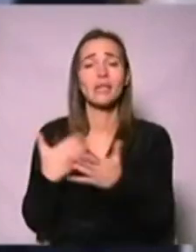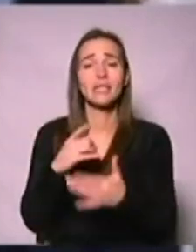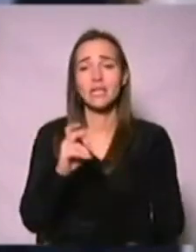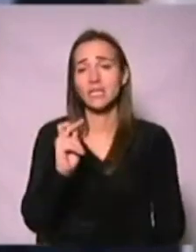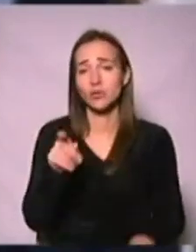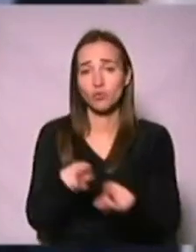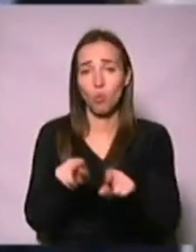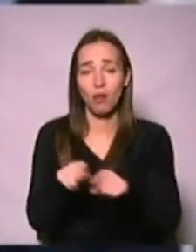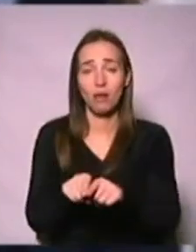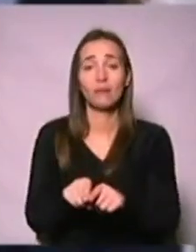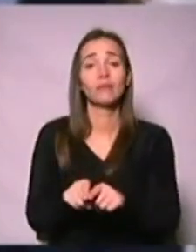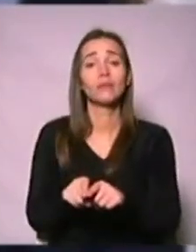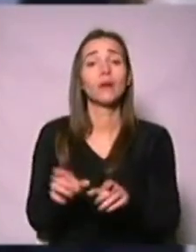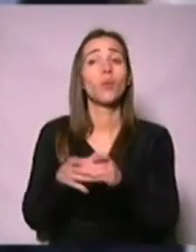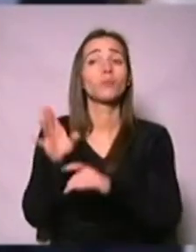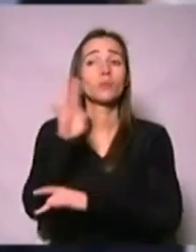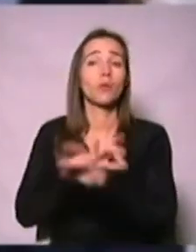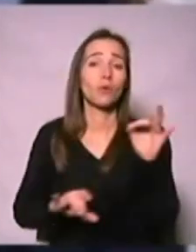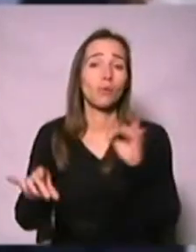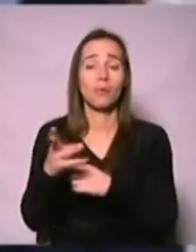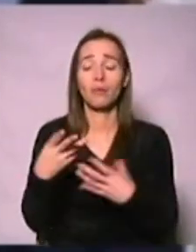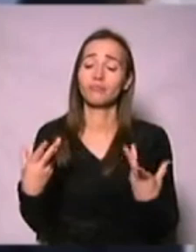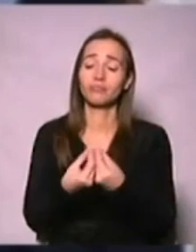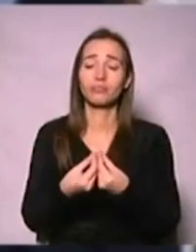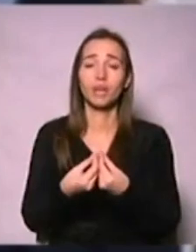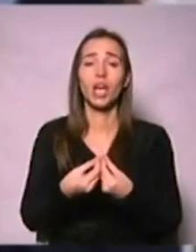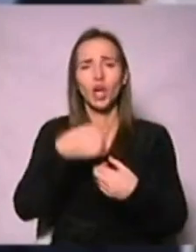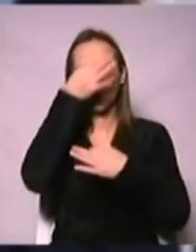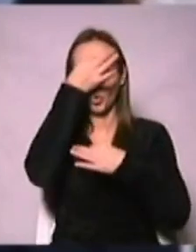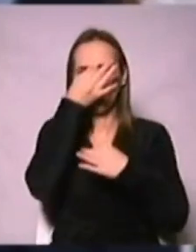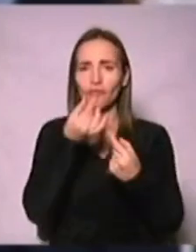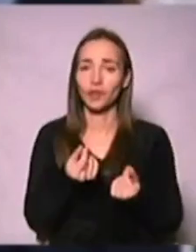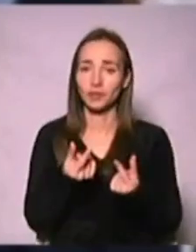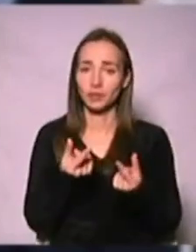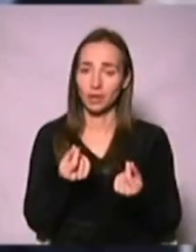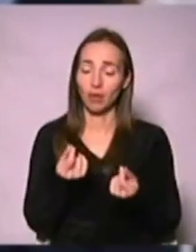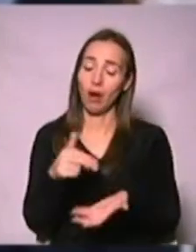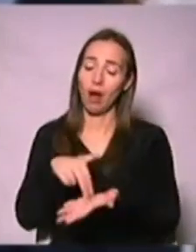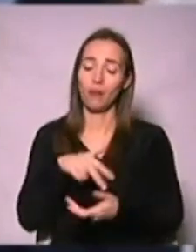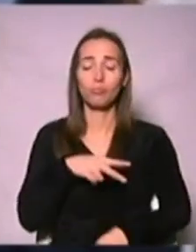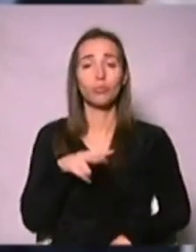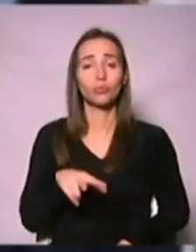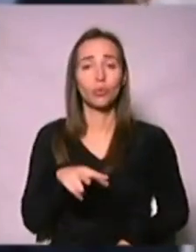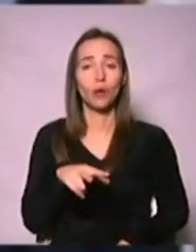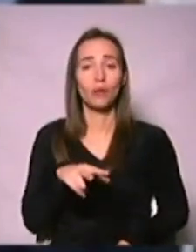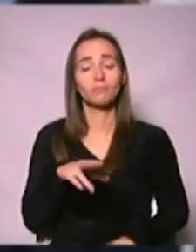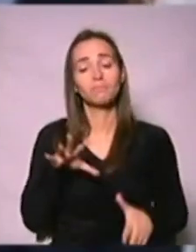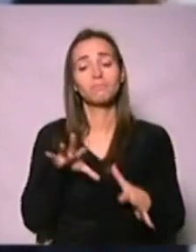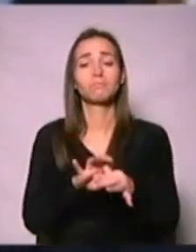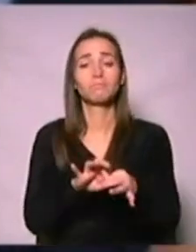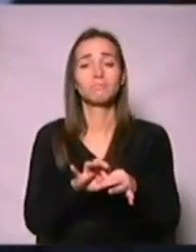em Bruxelas era casado com o Rigor financeiro em Portugal vivia em União de facto